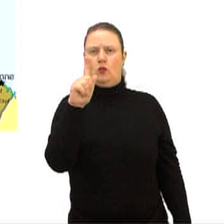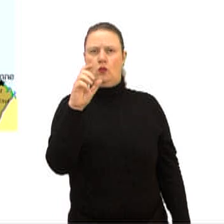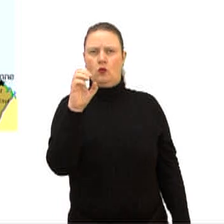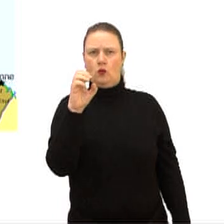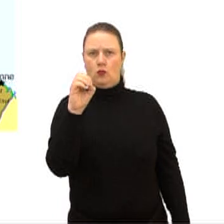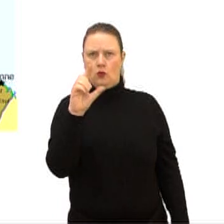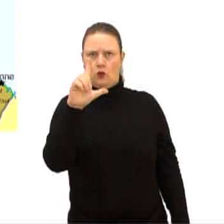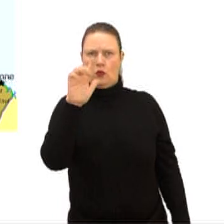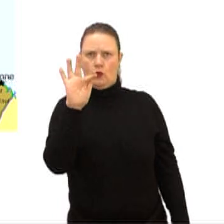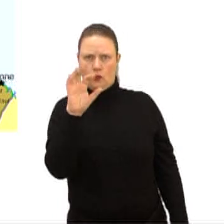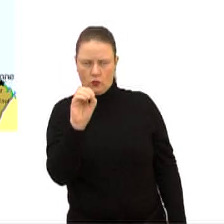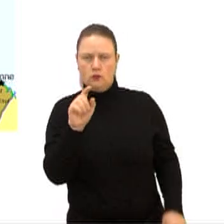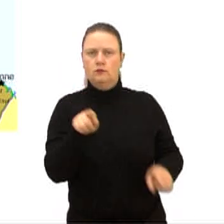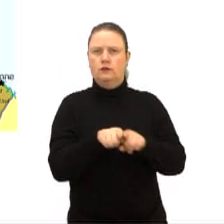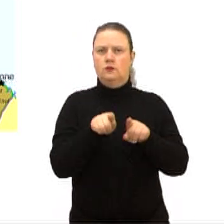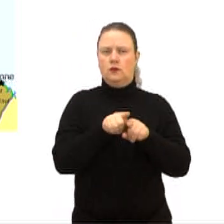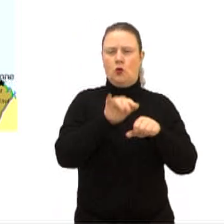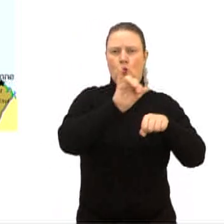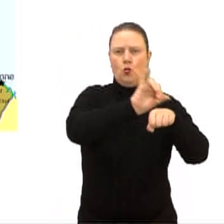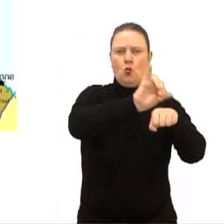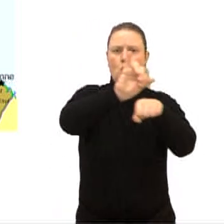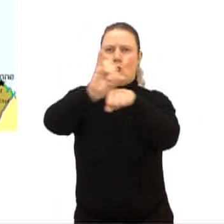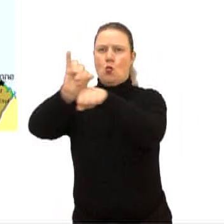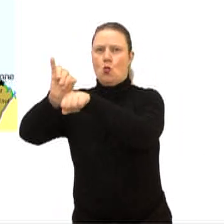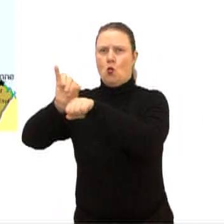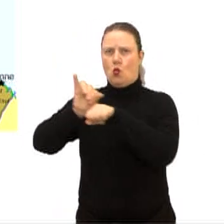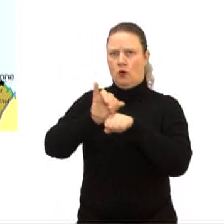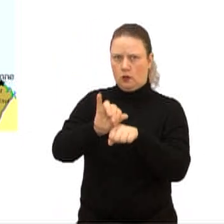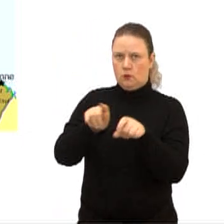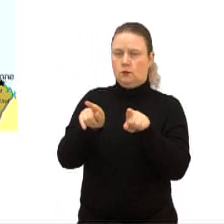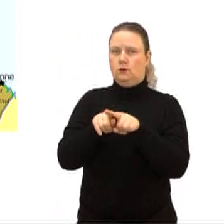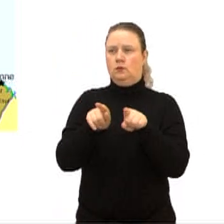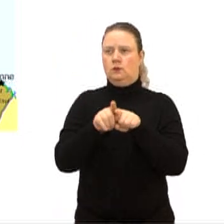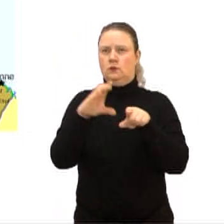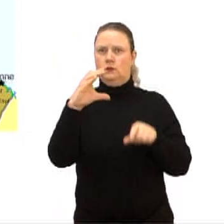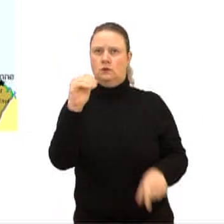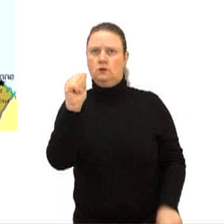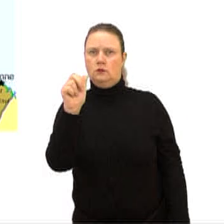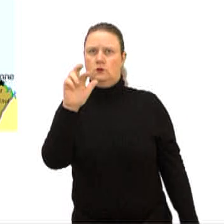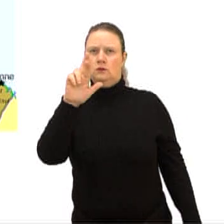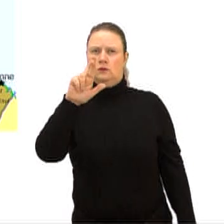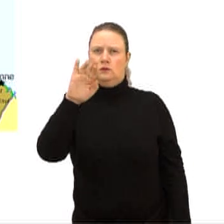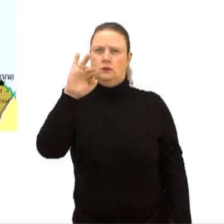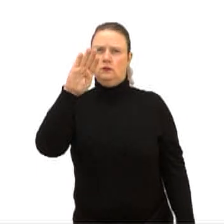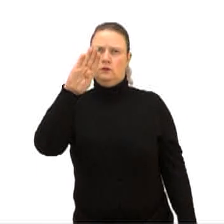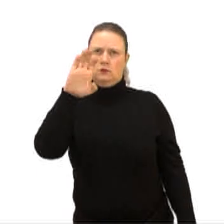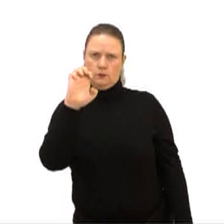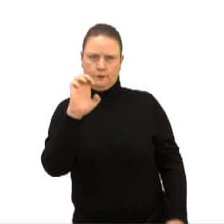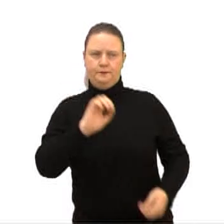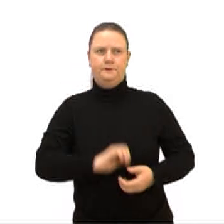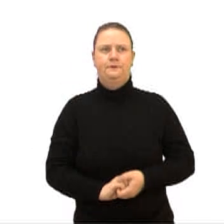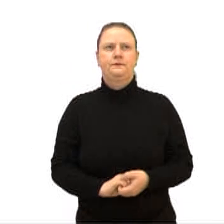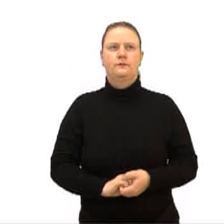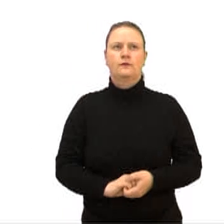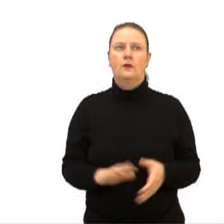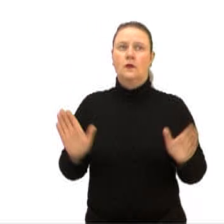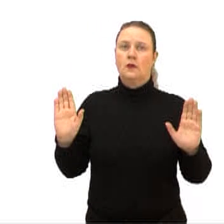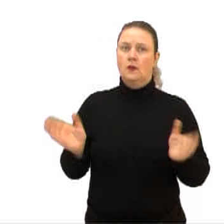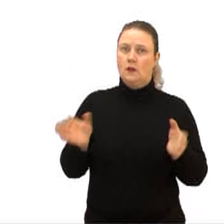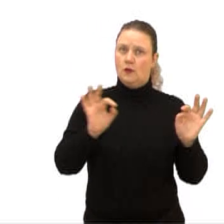Ilhas Caribenhas, porque é Mar do Caribe, por isso que são regiões que nós chamamos de caribenhas, ok?